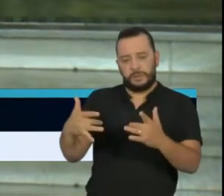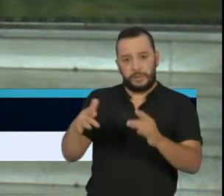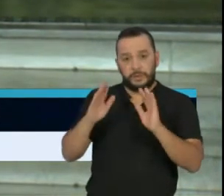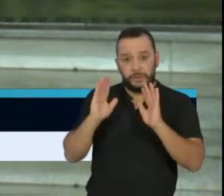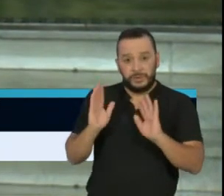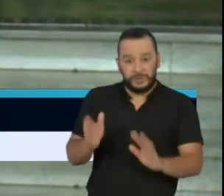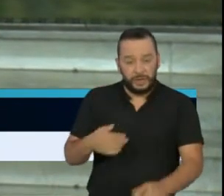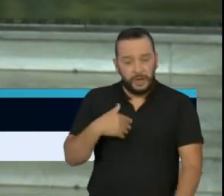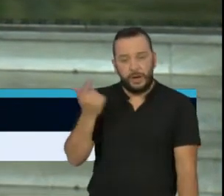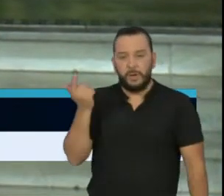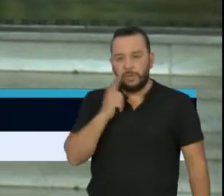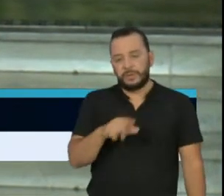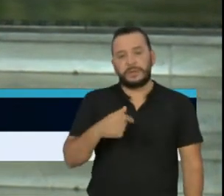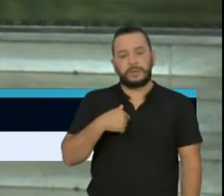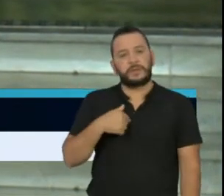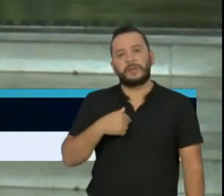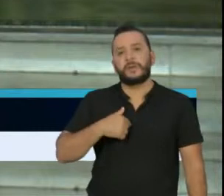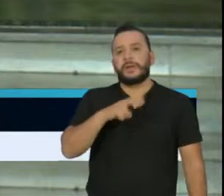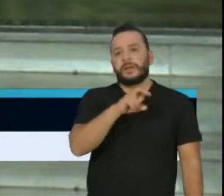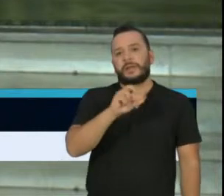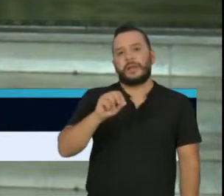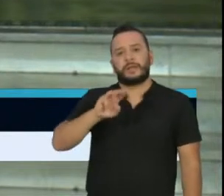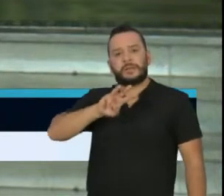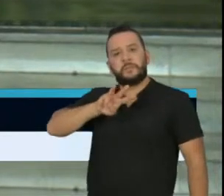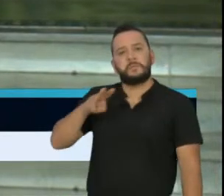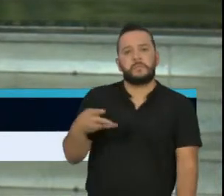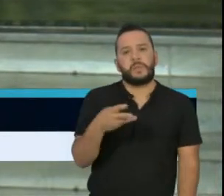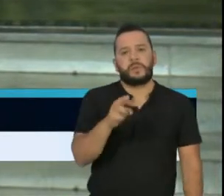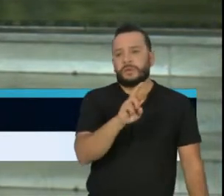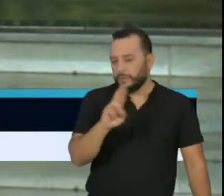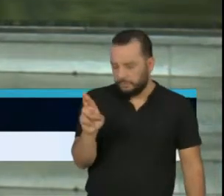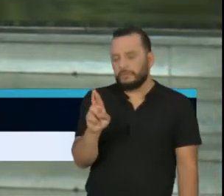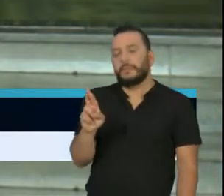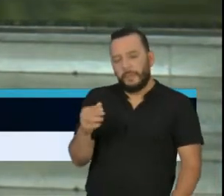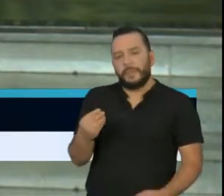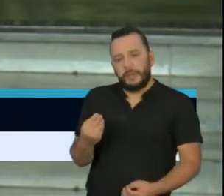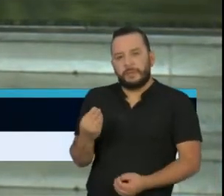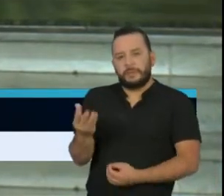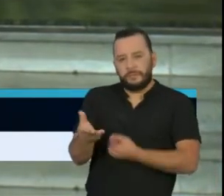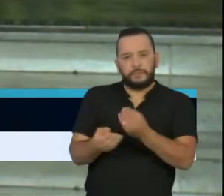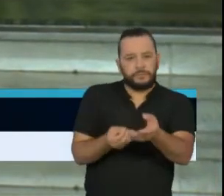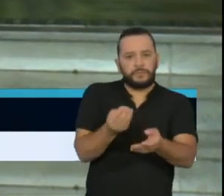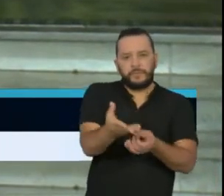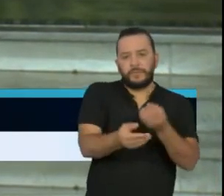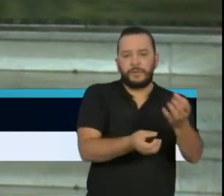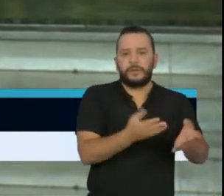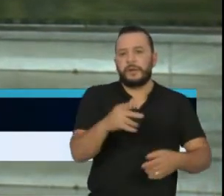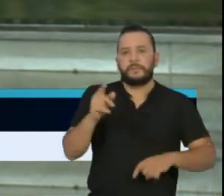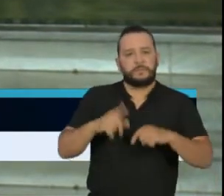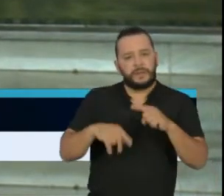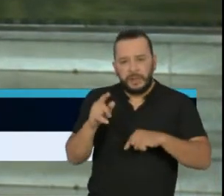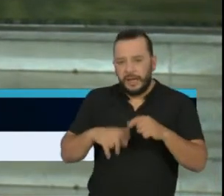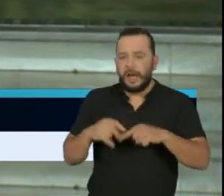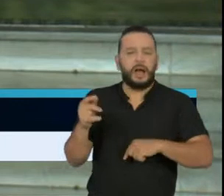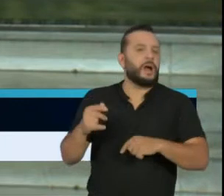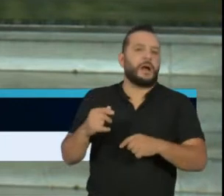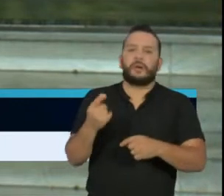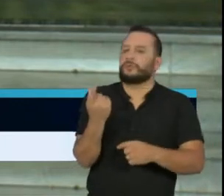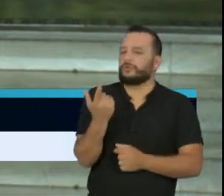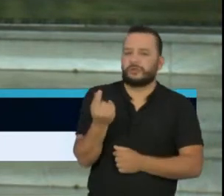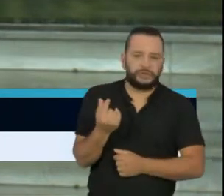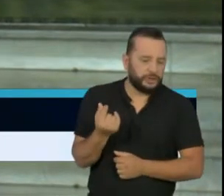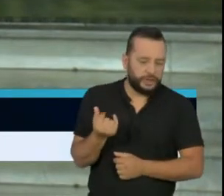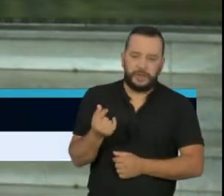R$500 bilhão em doações. É o maior conjunto de doações coletivas realizadas durante esta